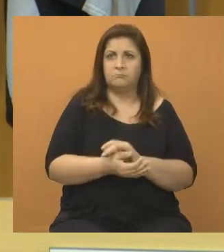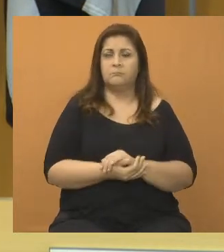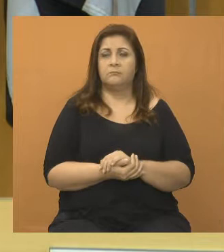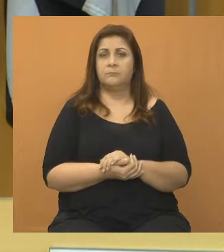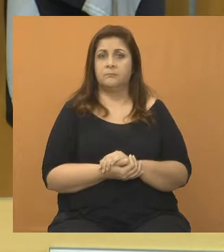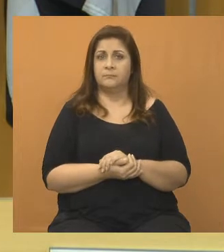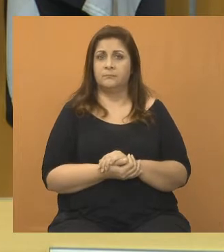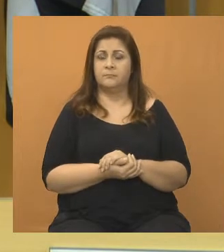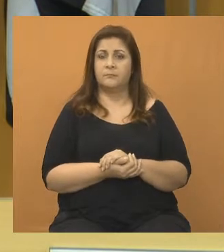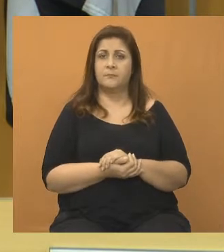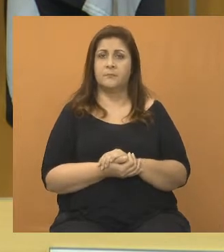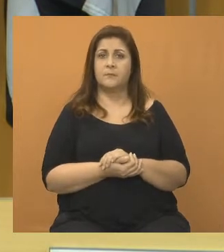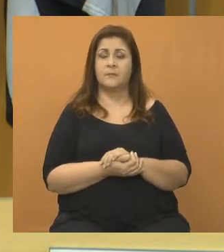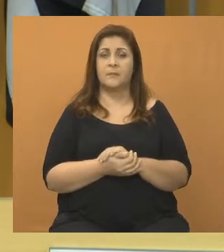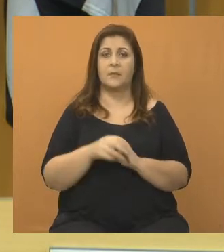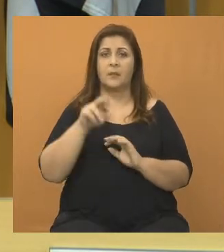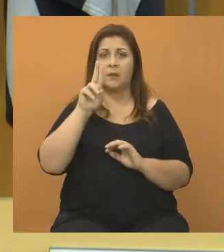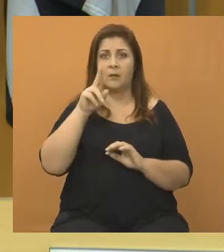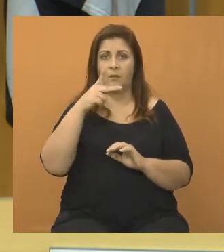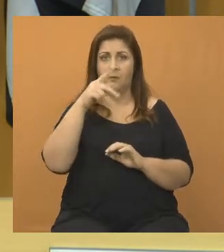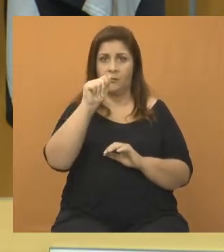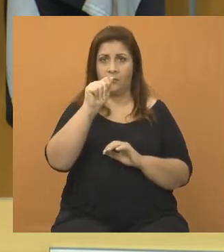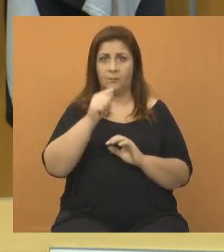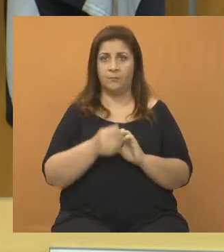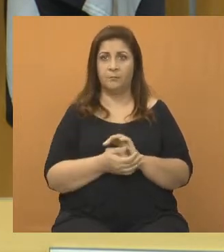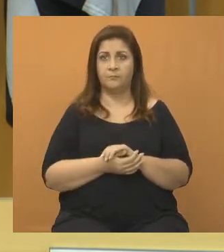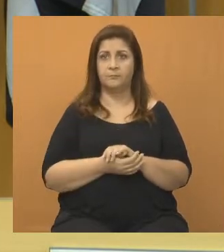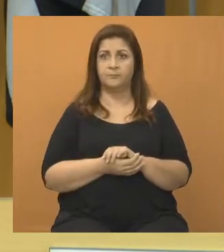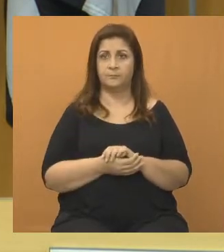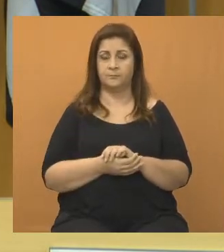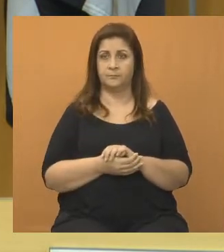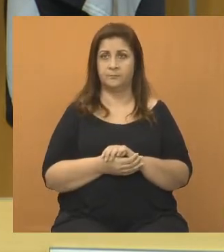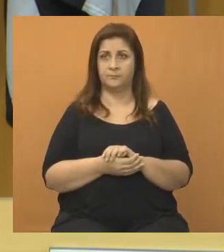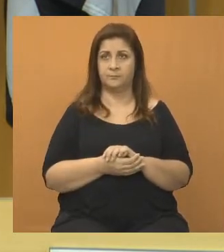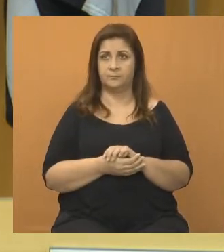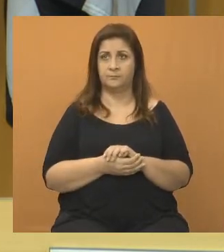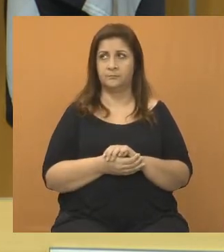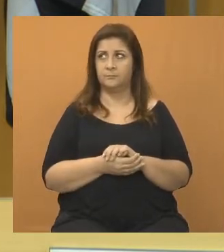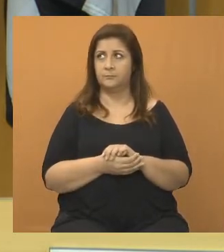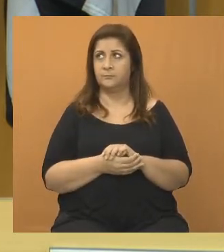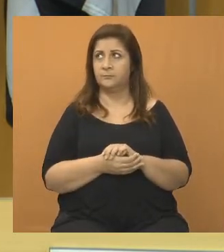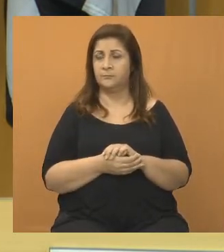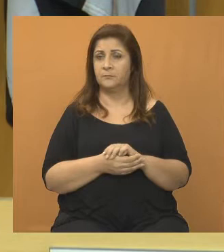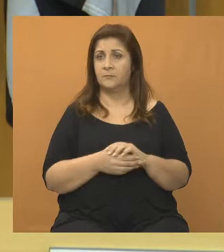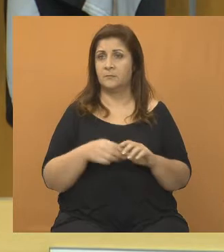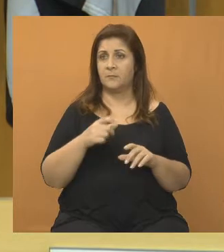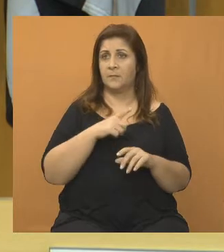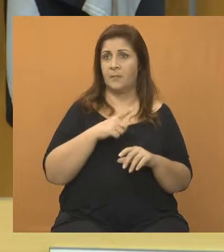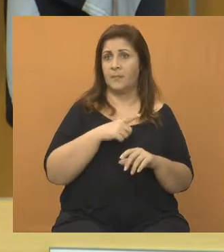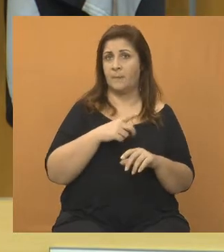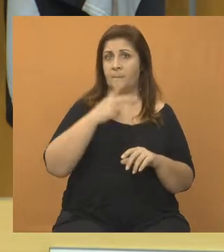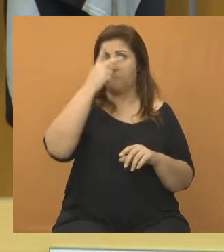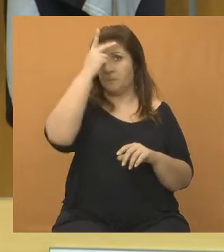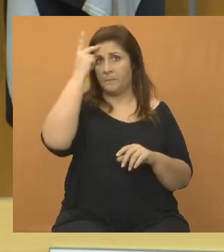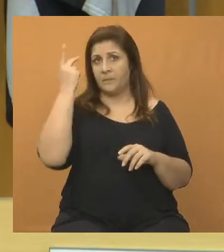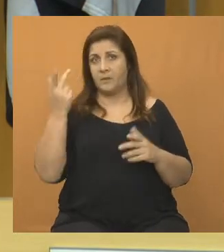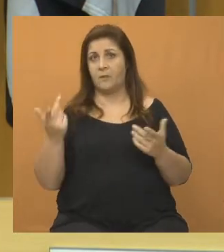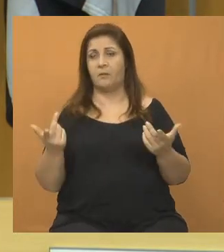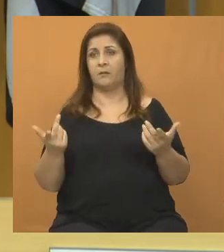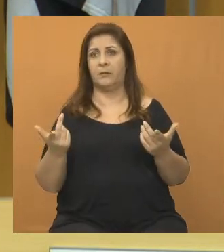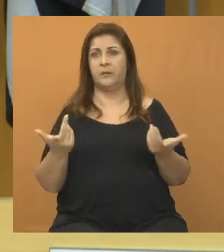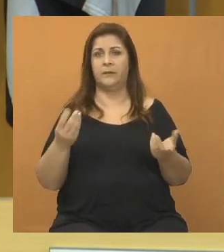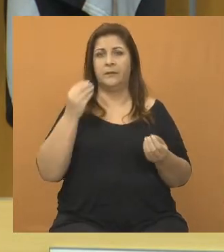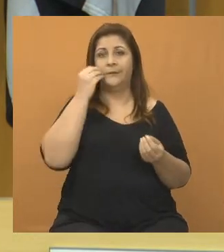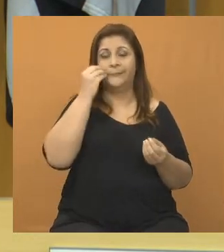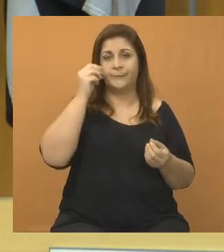município. O UPA, por mais que as pessoas, né, tenham tido, às vezes, uma